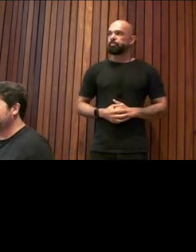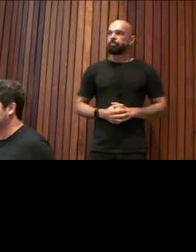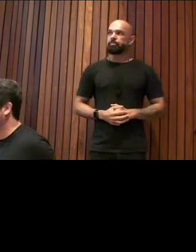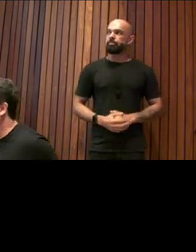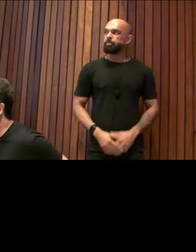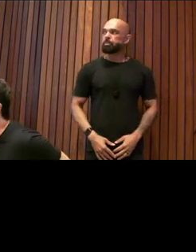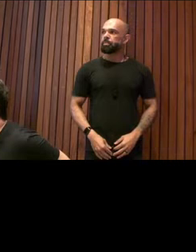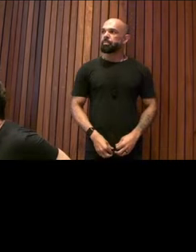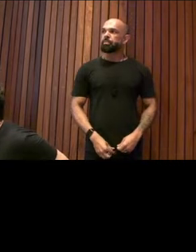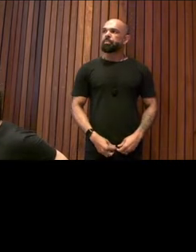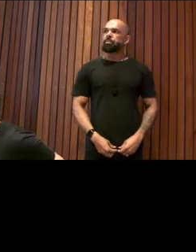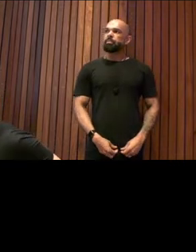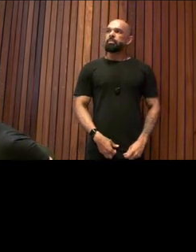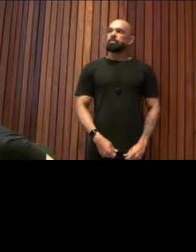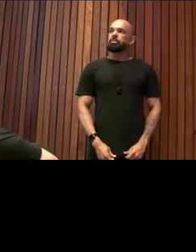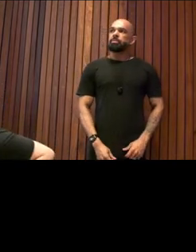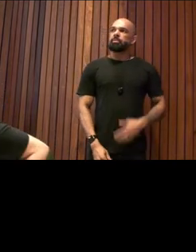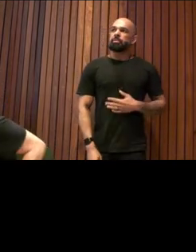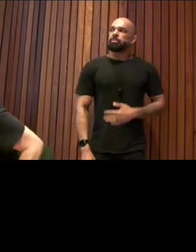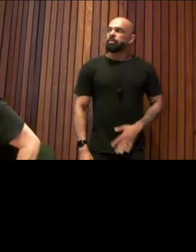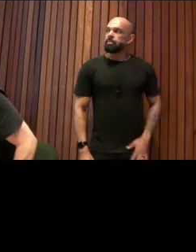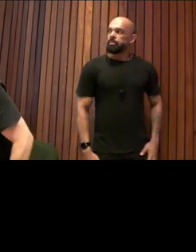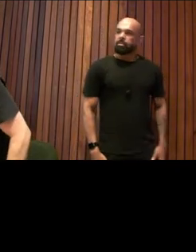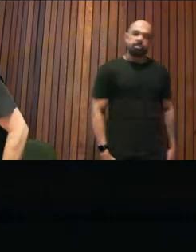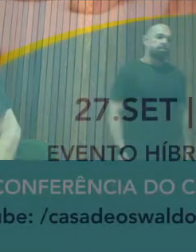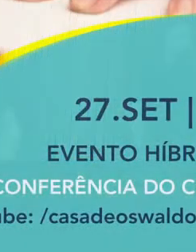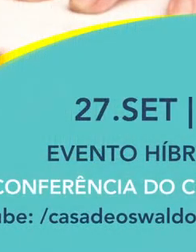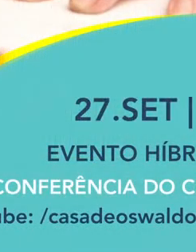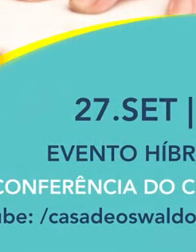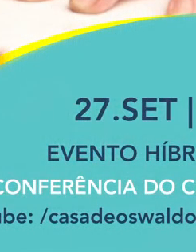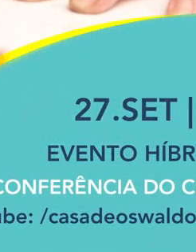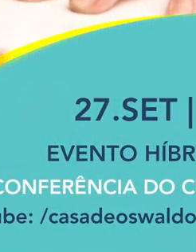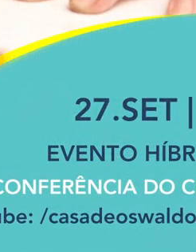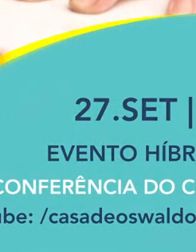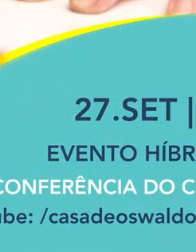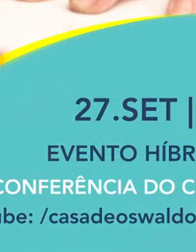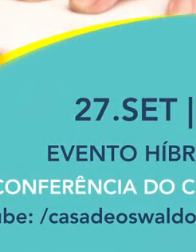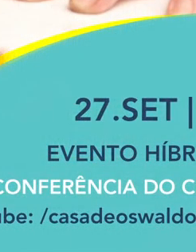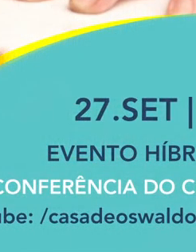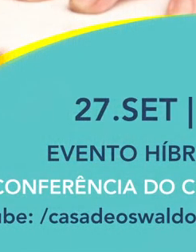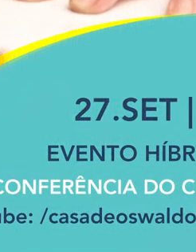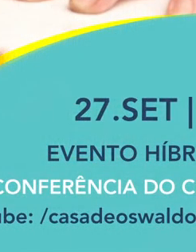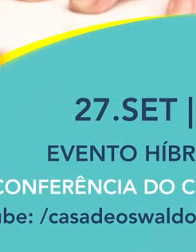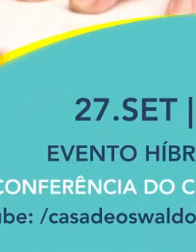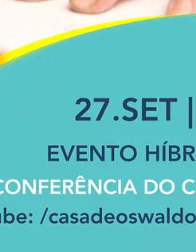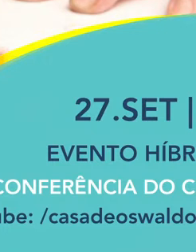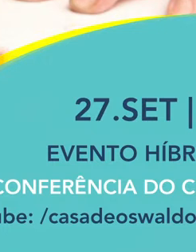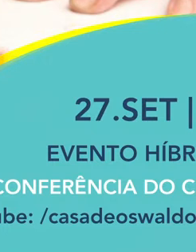Que show, né?